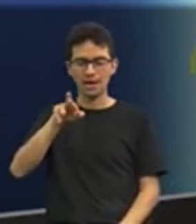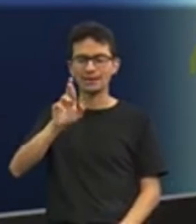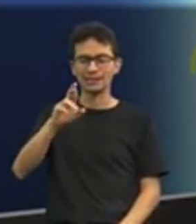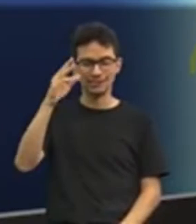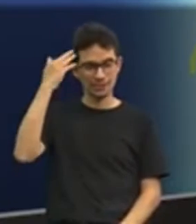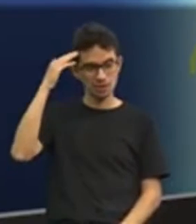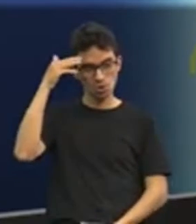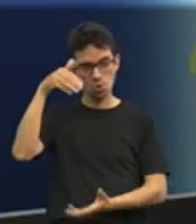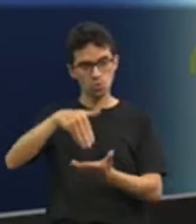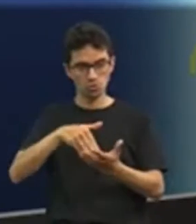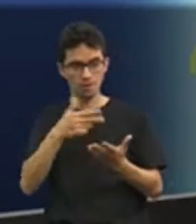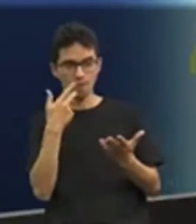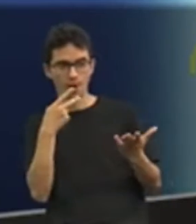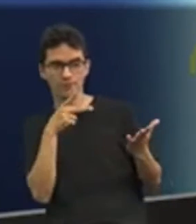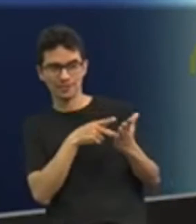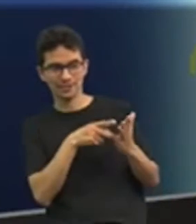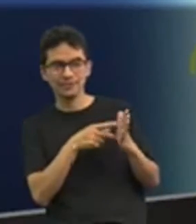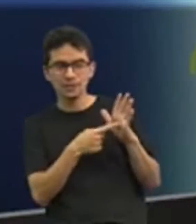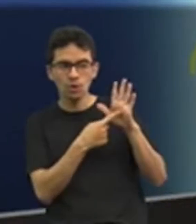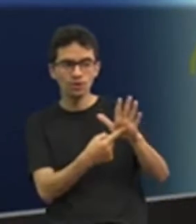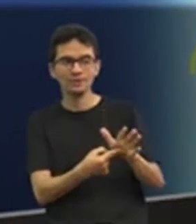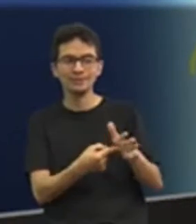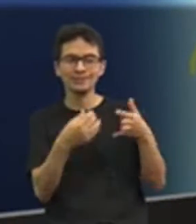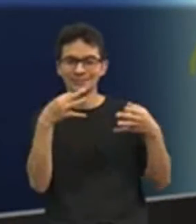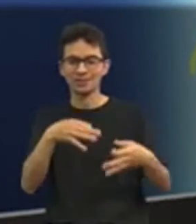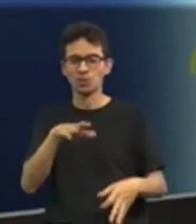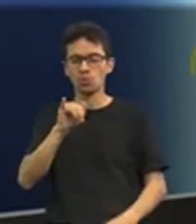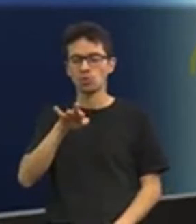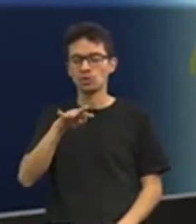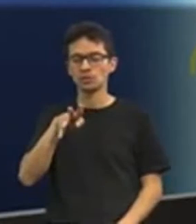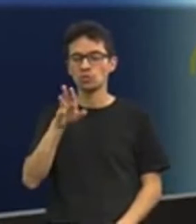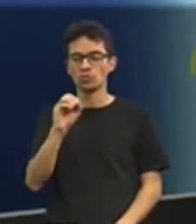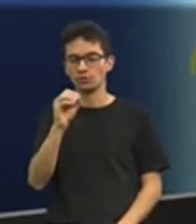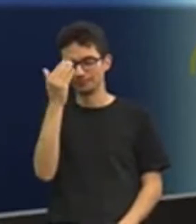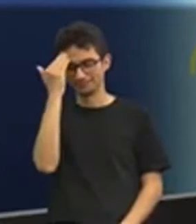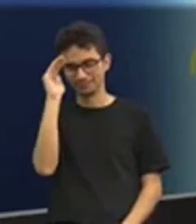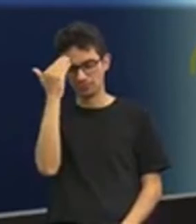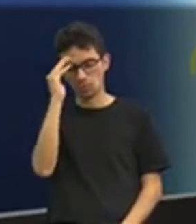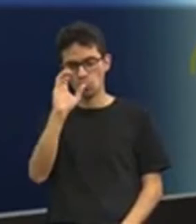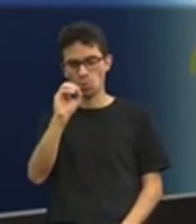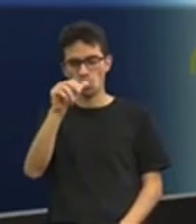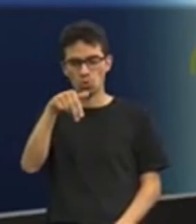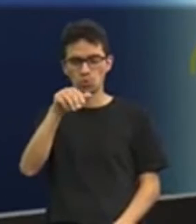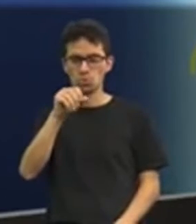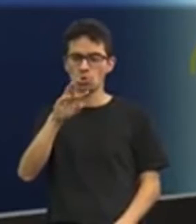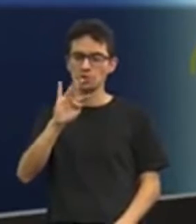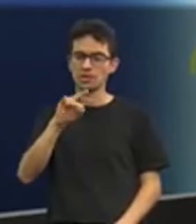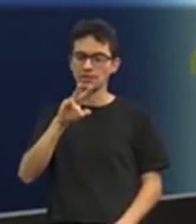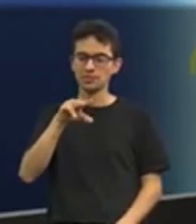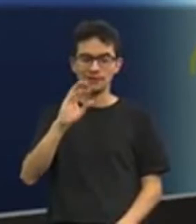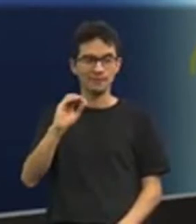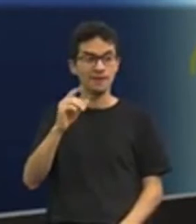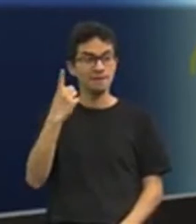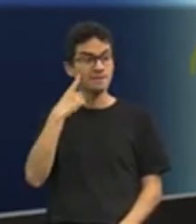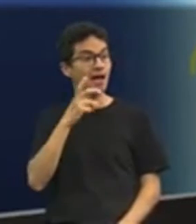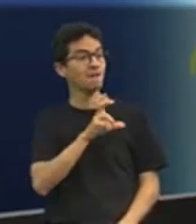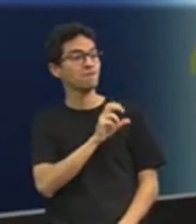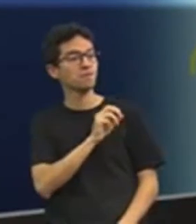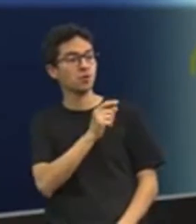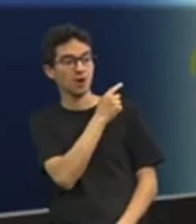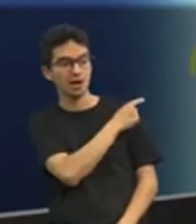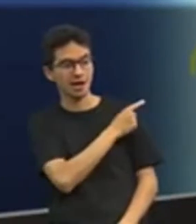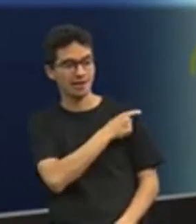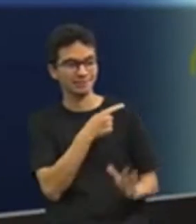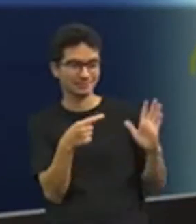esse aqui é o último a gente já tem o sentido conotativo de maratonar agora na Fala Final da avó nós